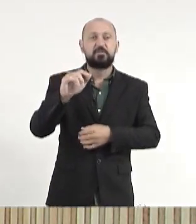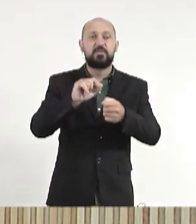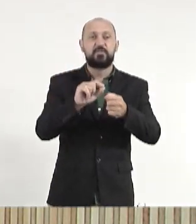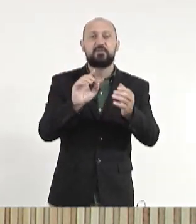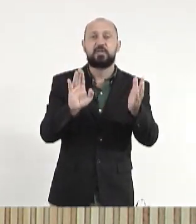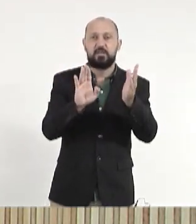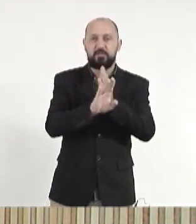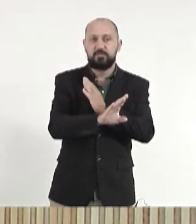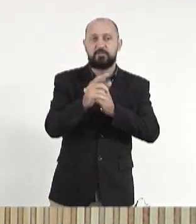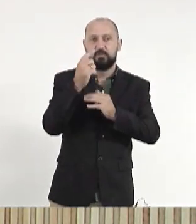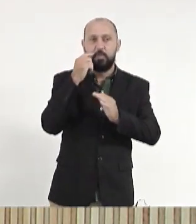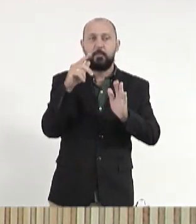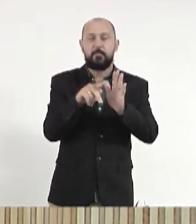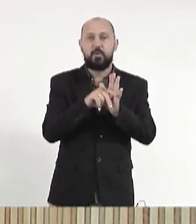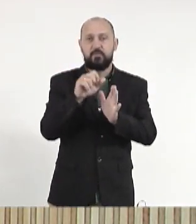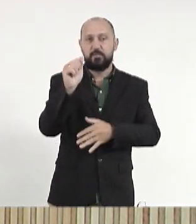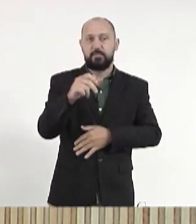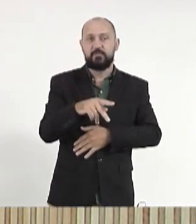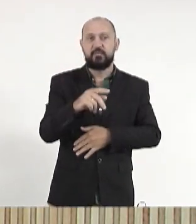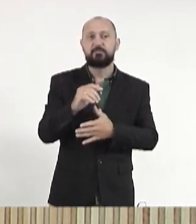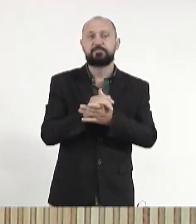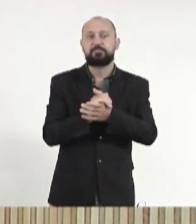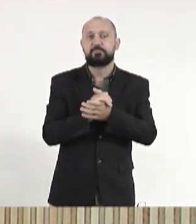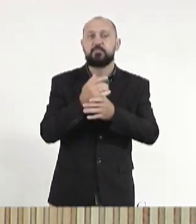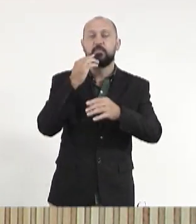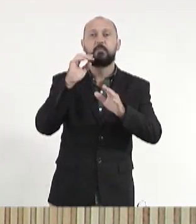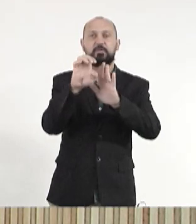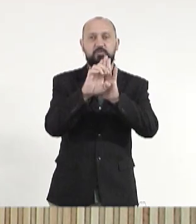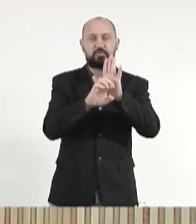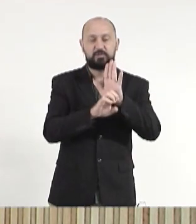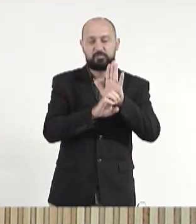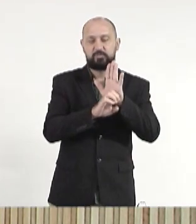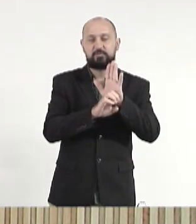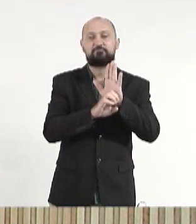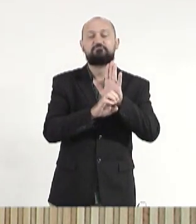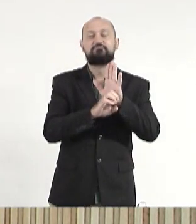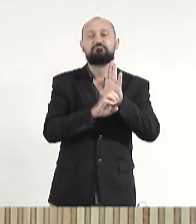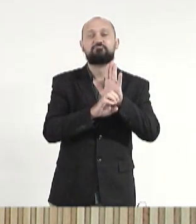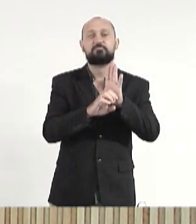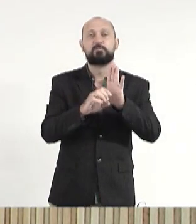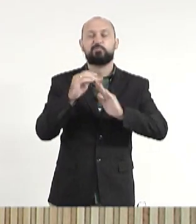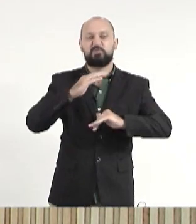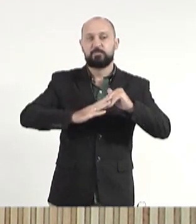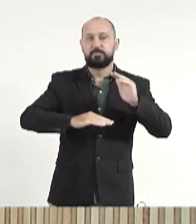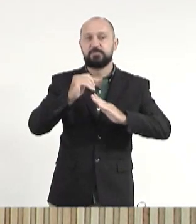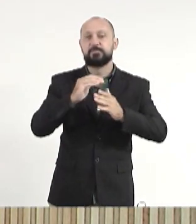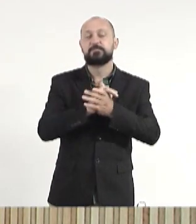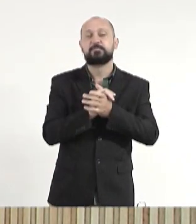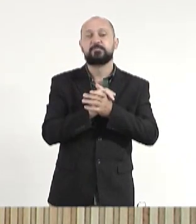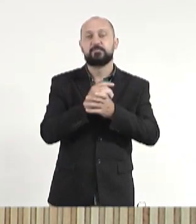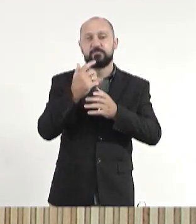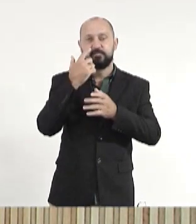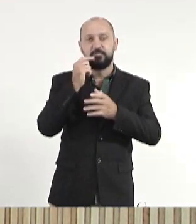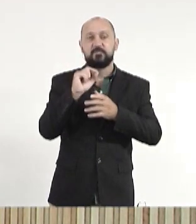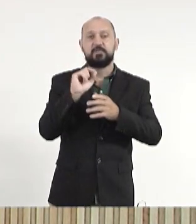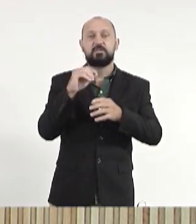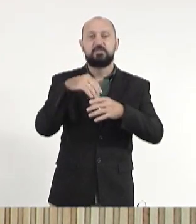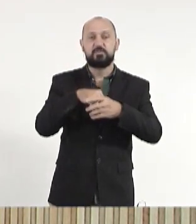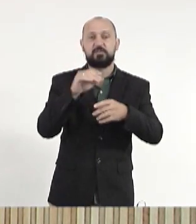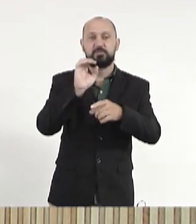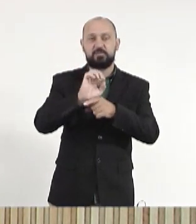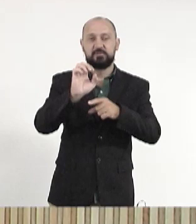a transferência do regime próprio de Previdência para o Estatuto dos Servidores. A concessão desse auxílio, ele já partia dos